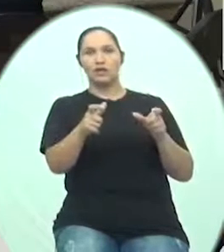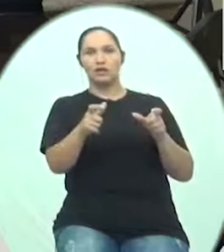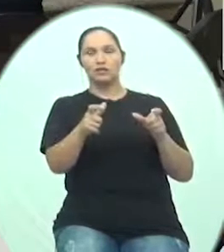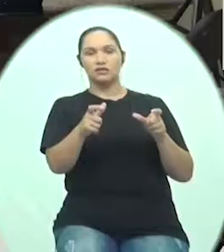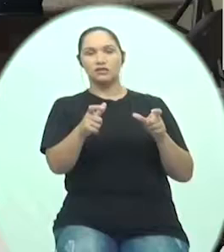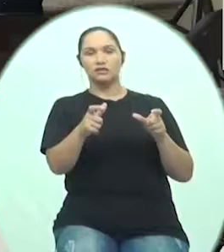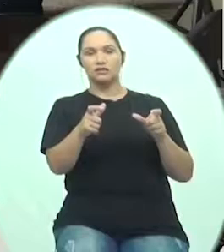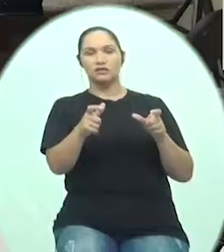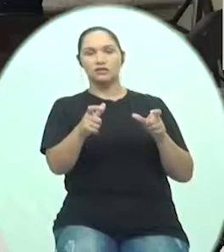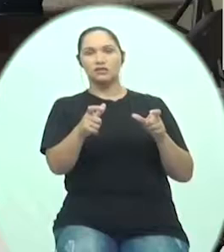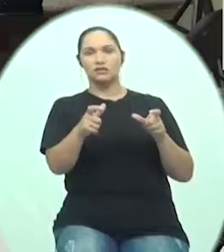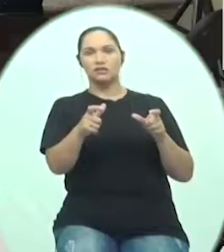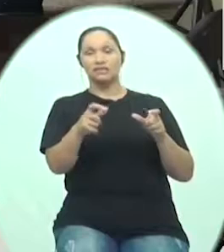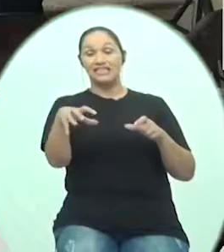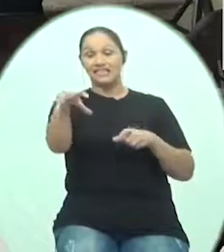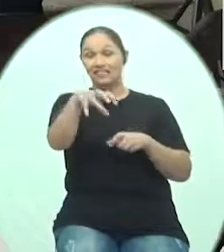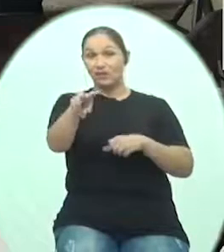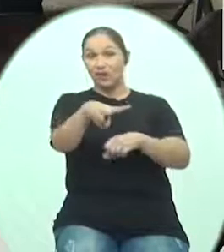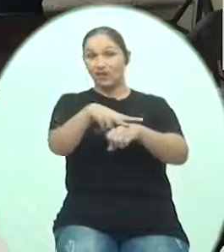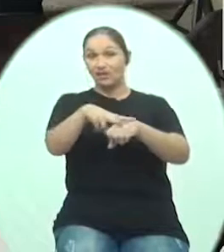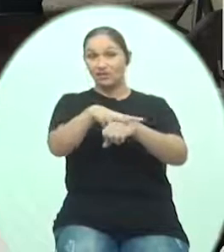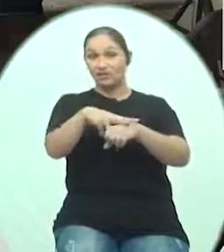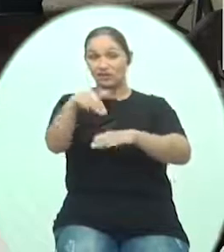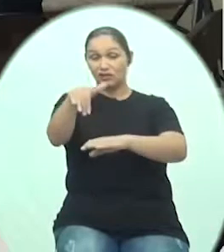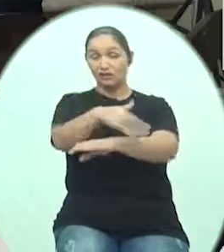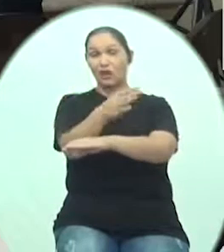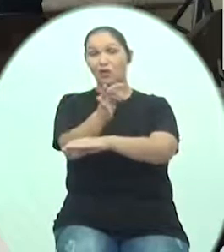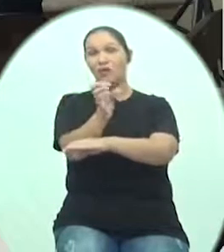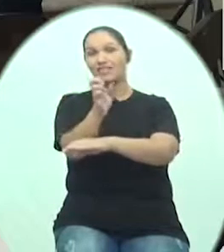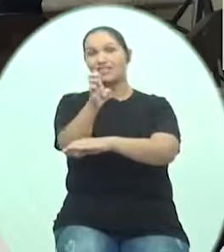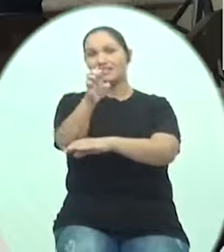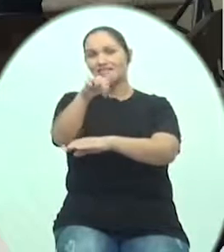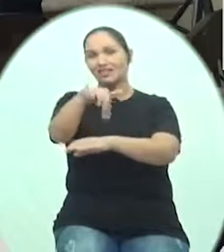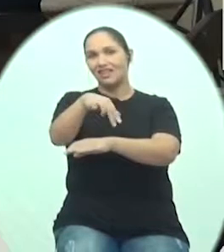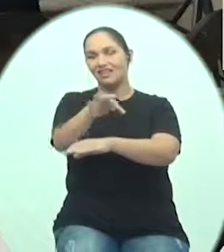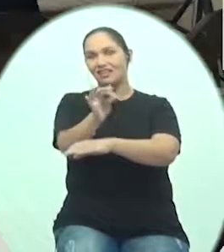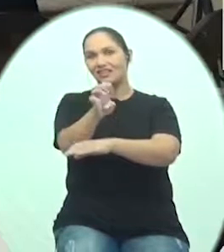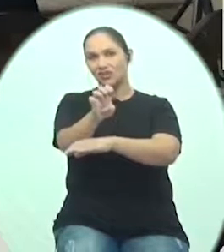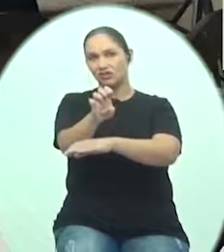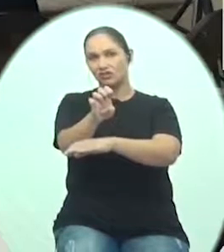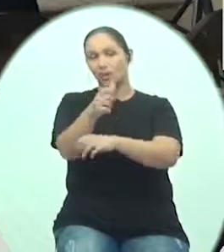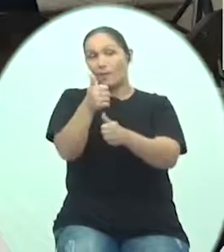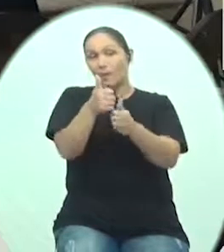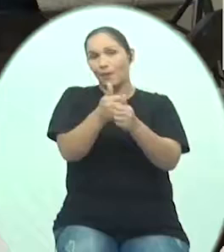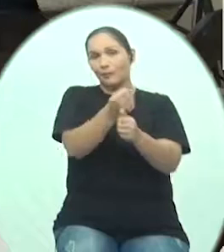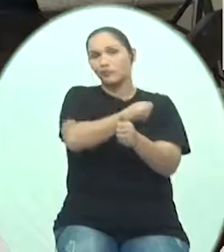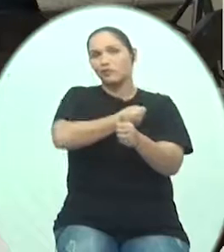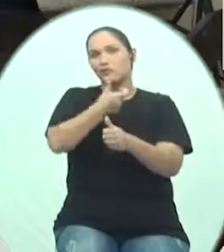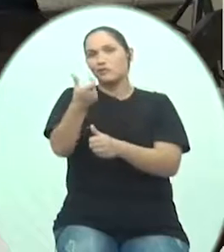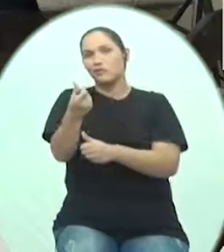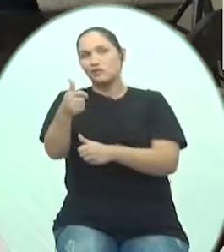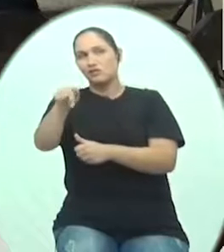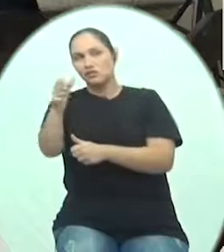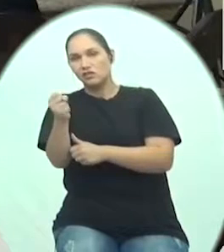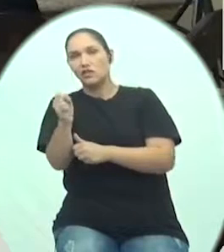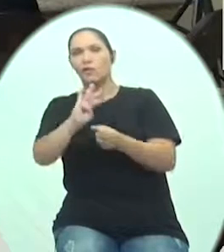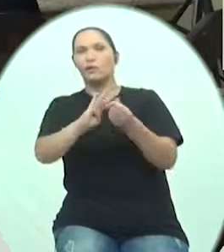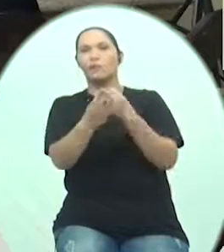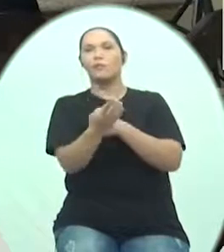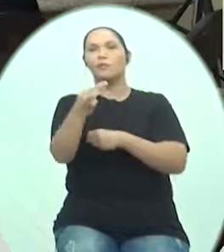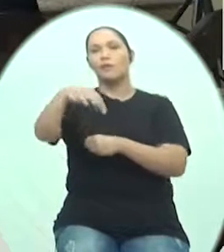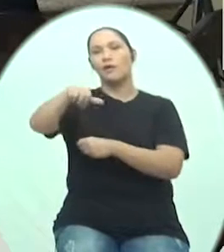na Rua Tenente Marcos Aurélio Felipe de fronte a ao número 678 bairro